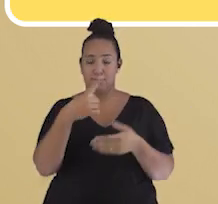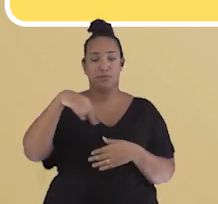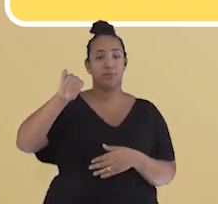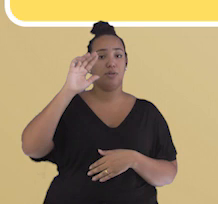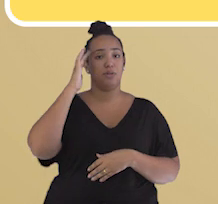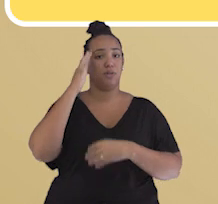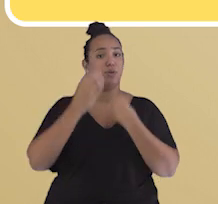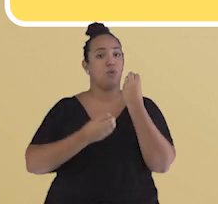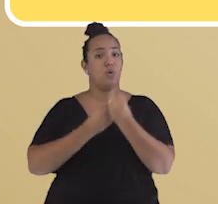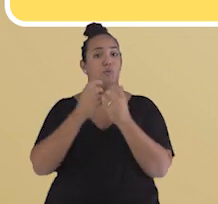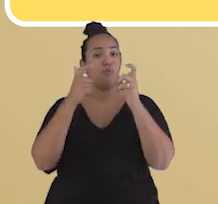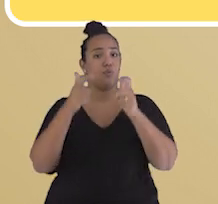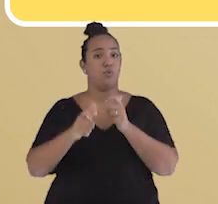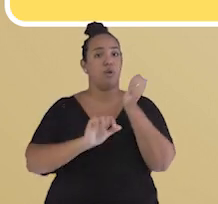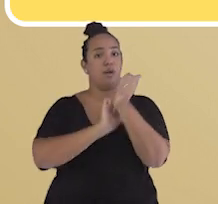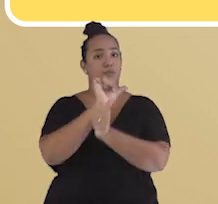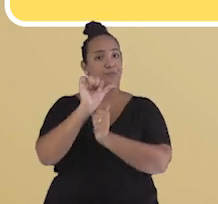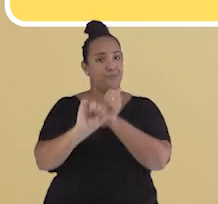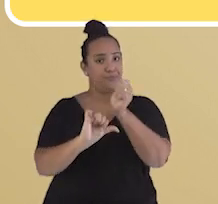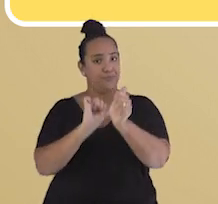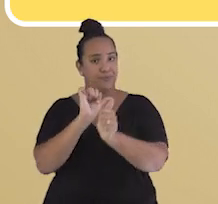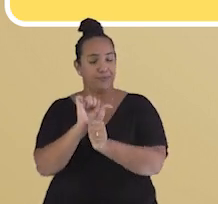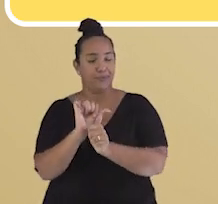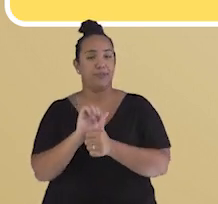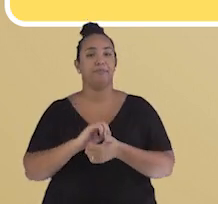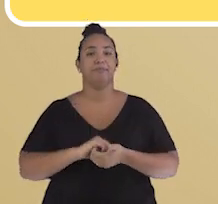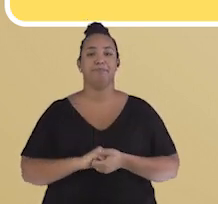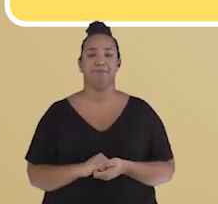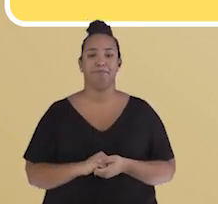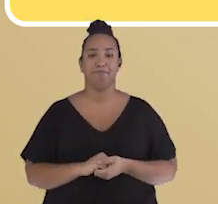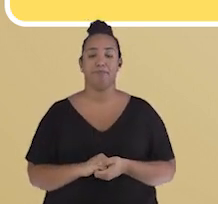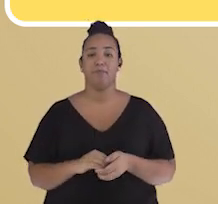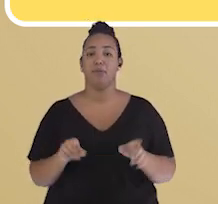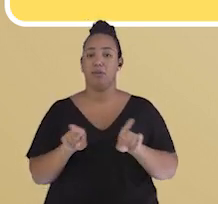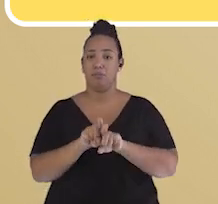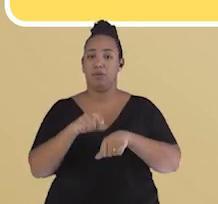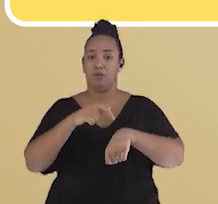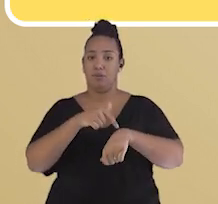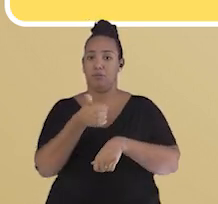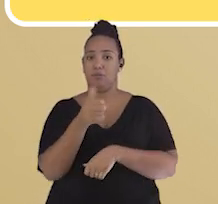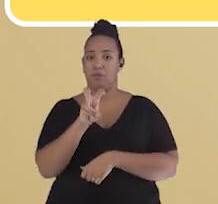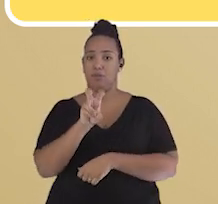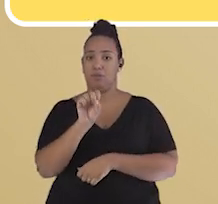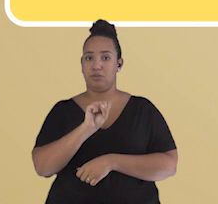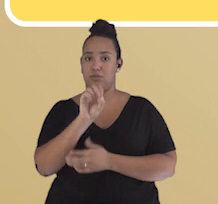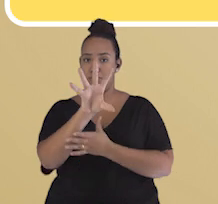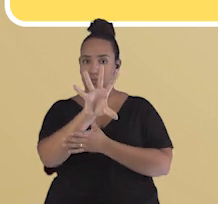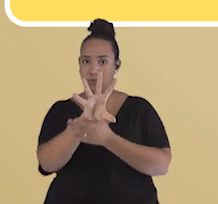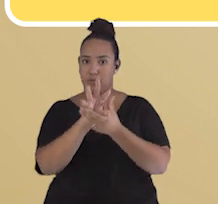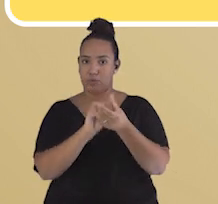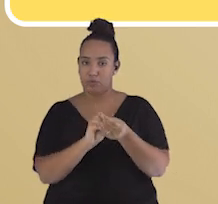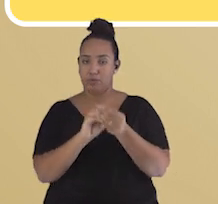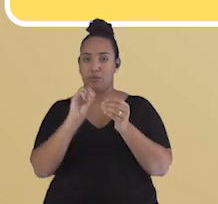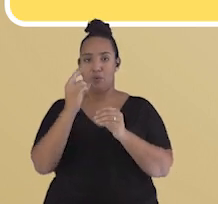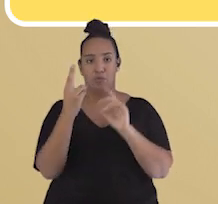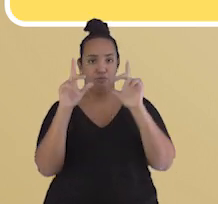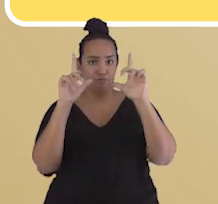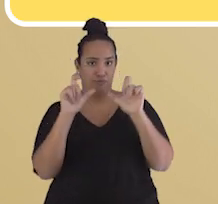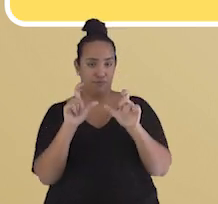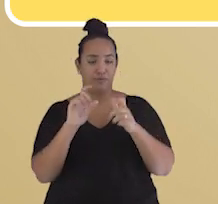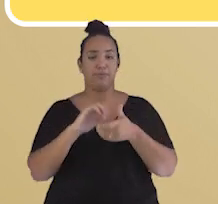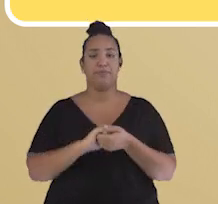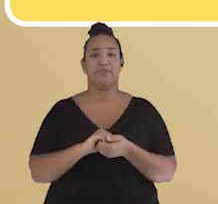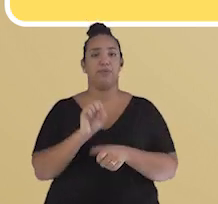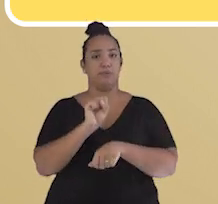em como os locais mudam e ficam diferentes ao passar do tempo. Também vou dar um tempo de 15 segundos para copiar ou tirar